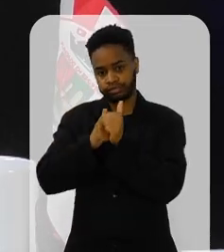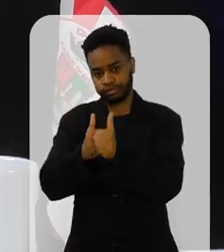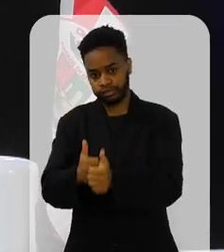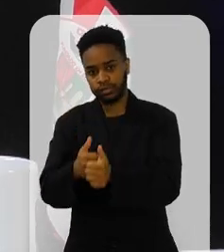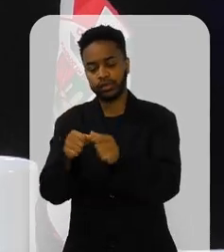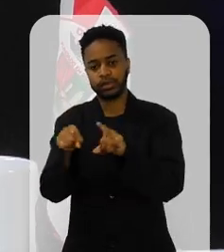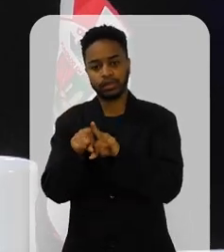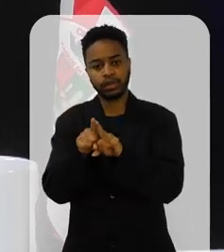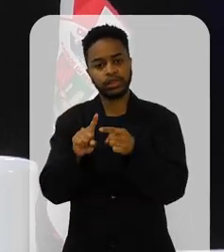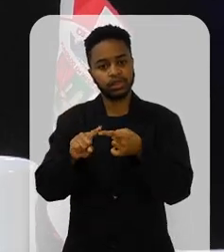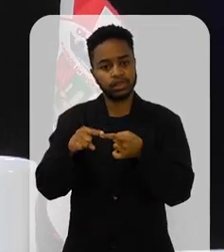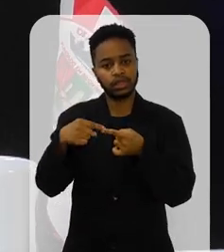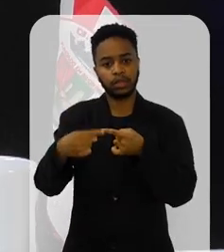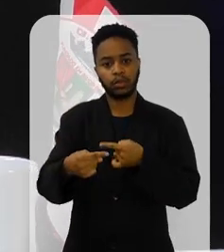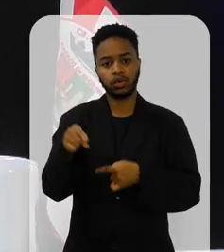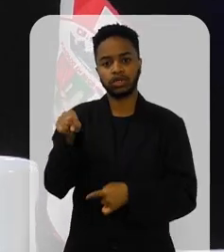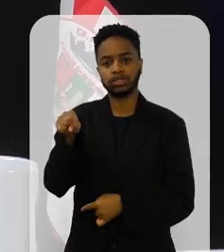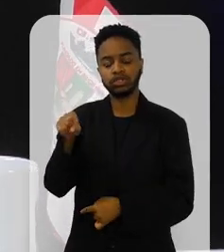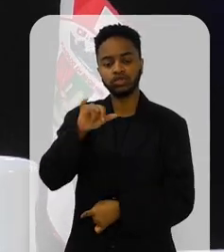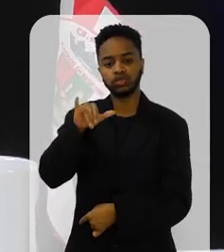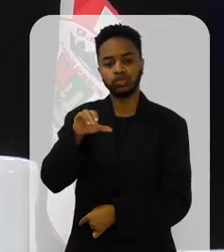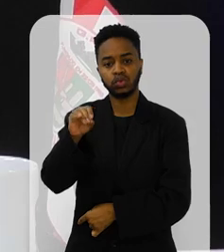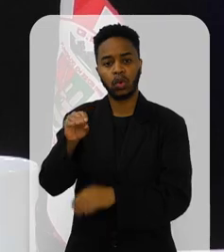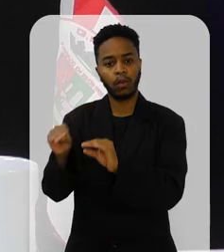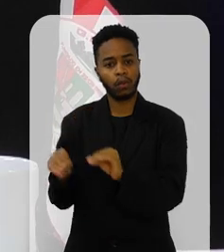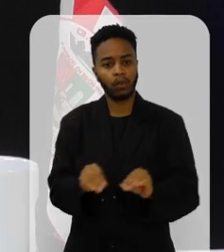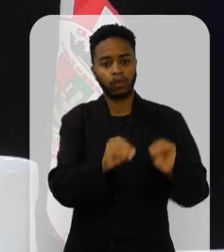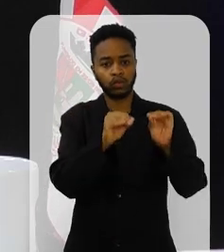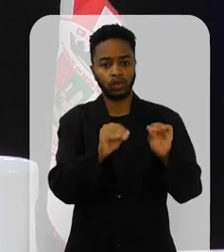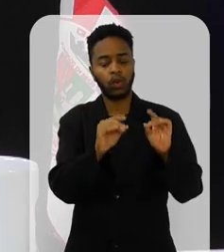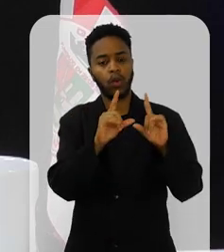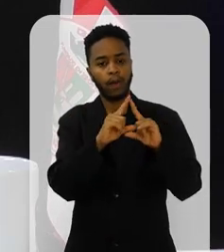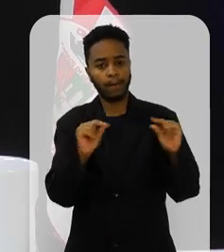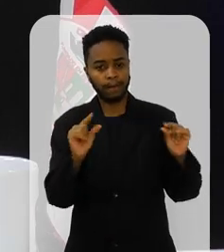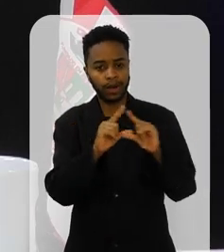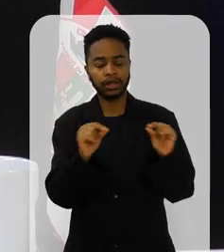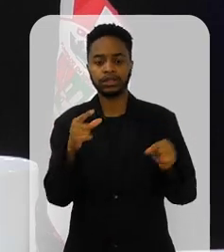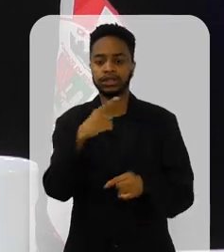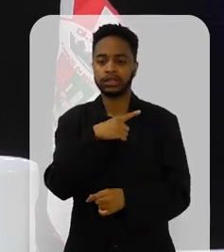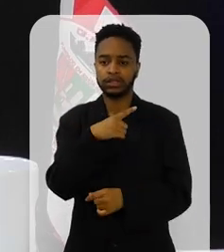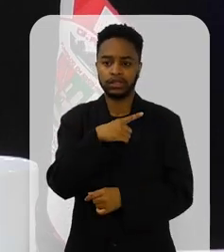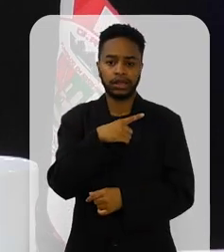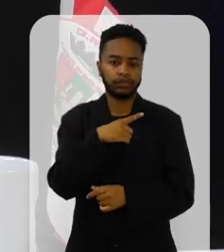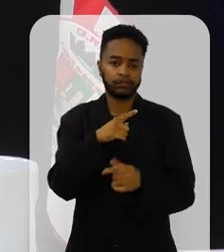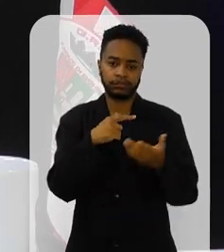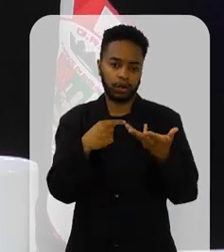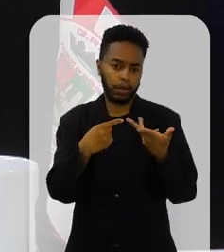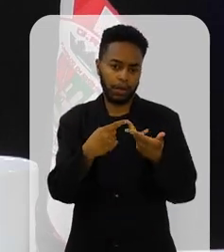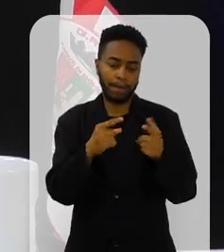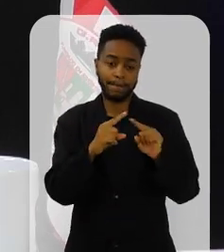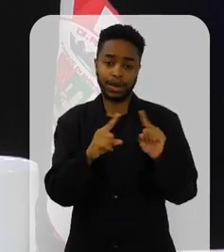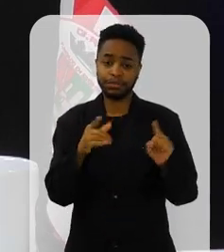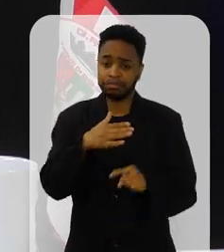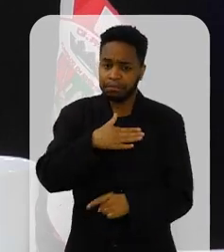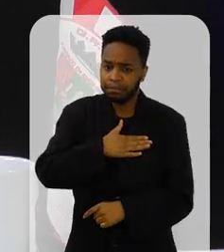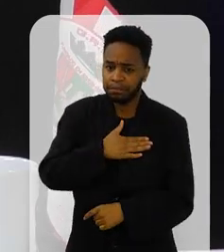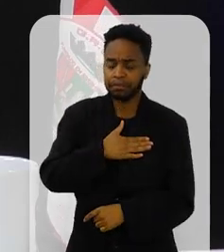né, até mesmo depois que ele saiu. Foi para Brasília, que ele teve asquimia, esse tipo de coisa. Mas João, para